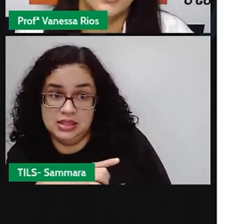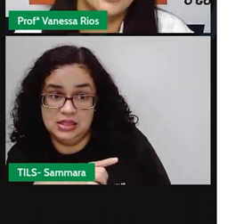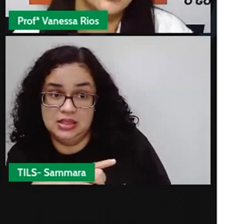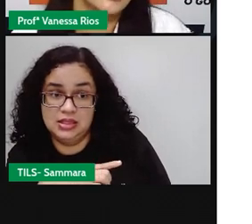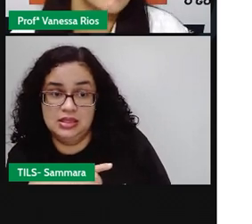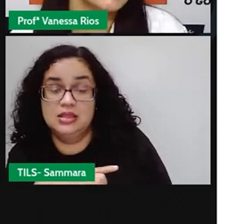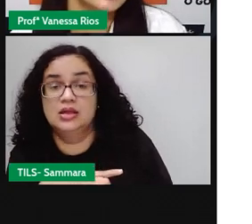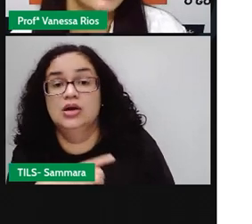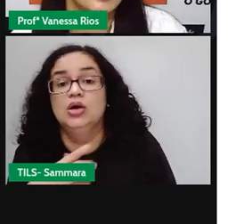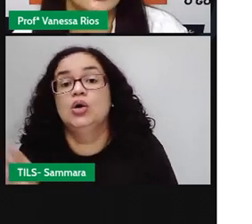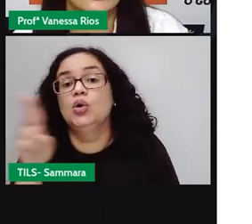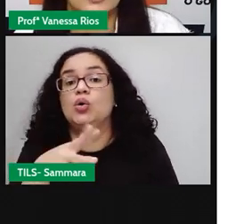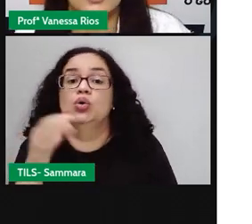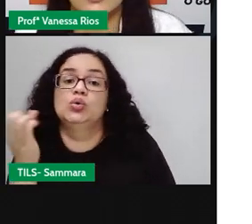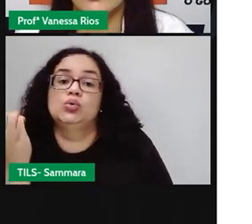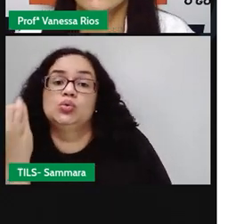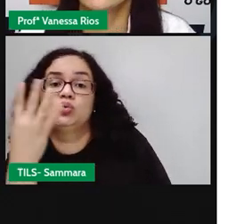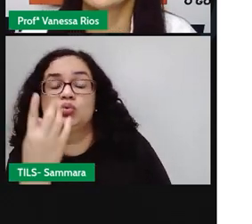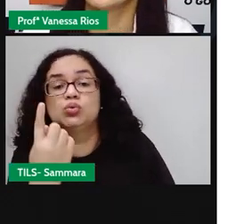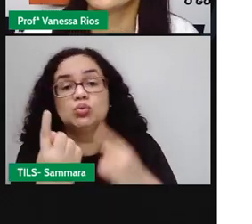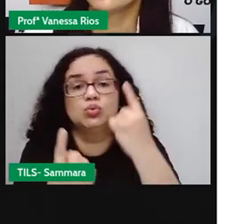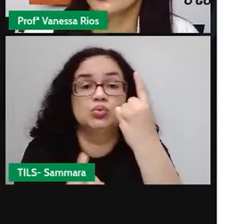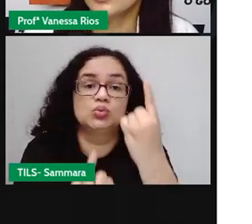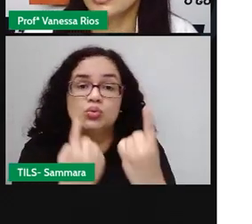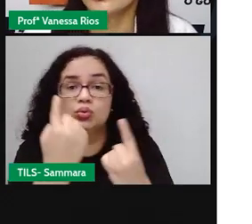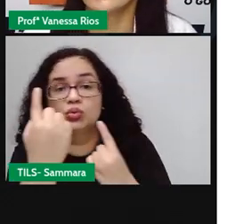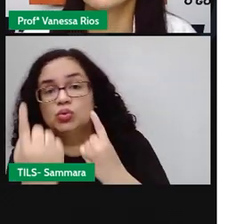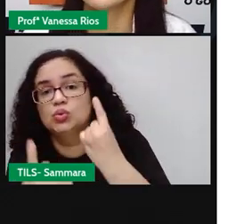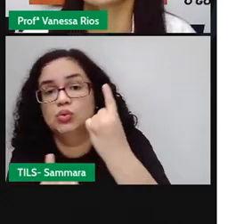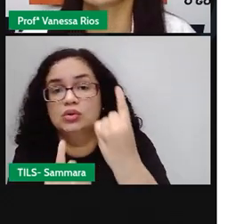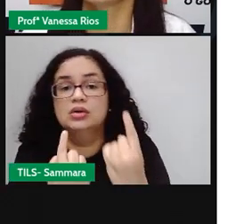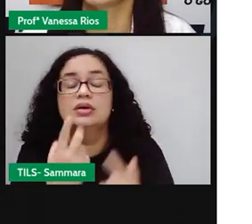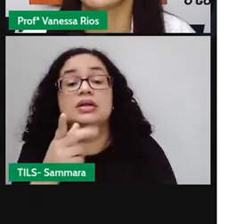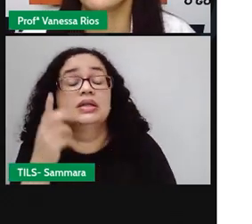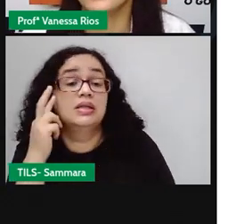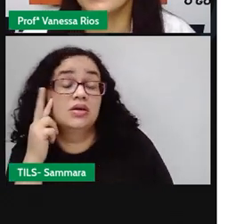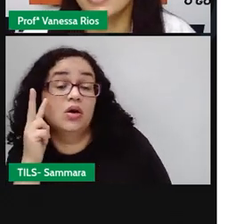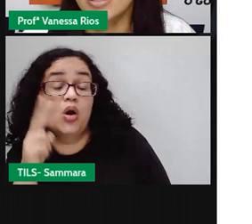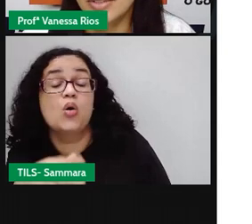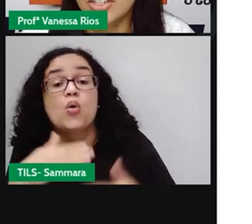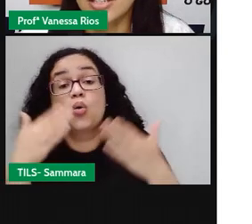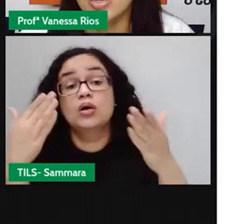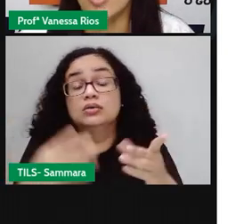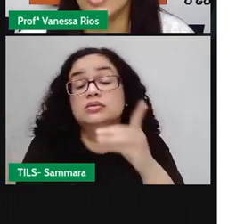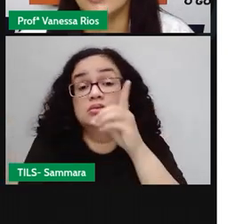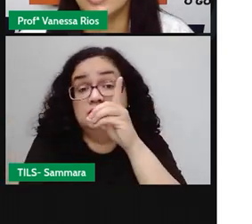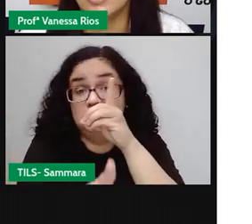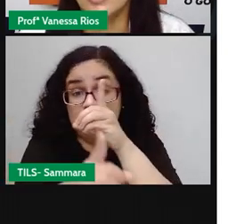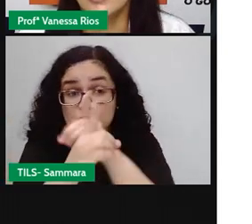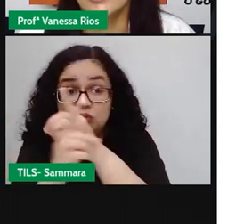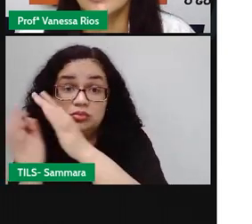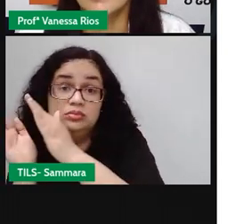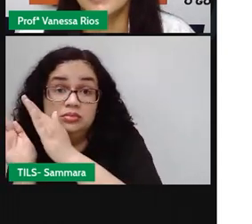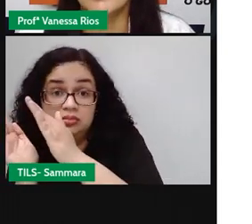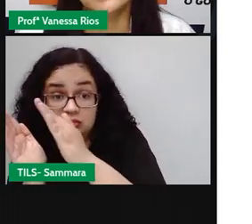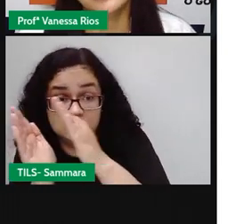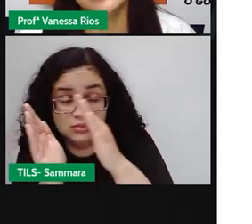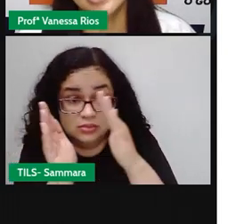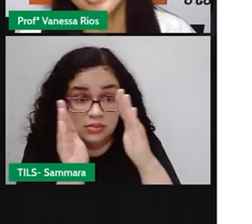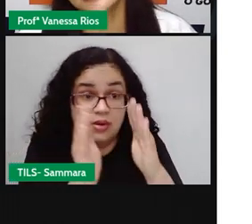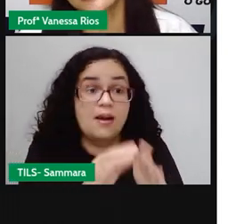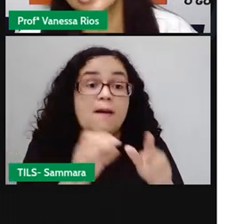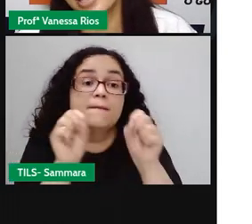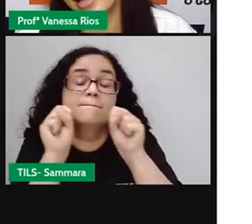é? Ou elas estão contando aí de um em um, de dois em dois. A gente tem que descobrir qual o padrão desta sequência